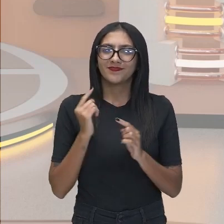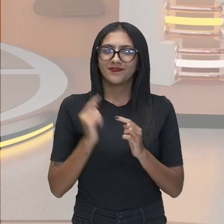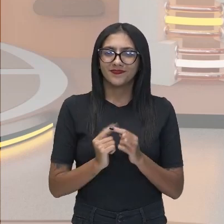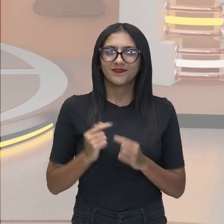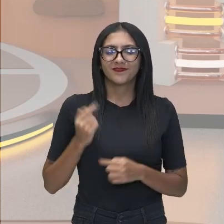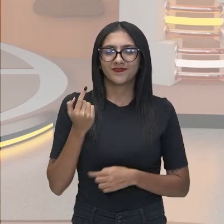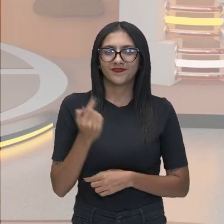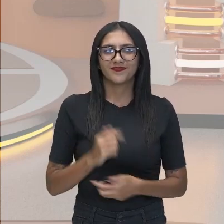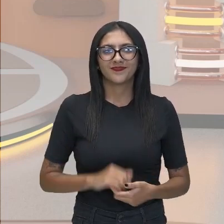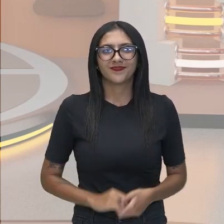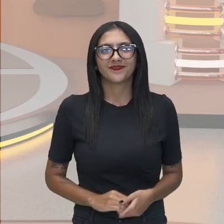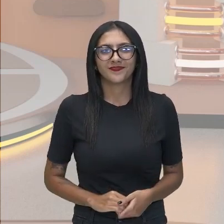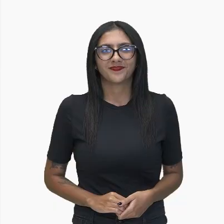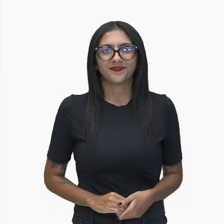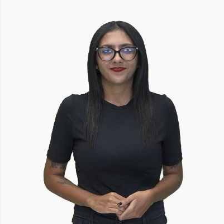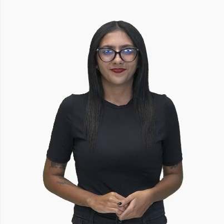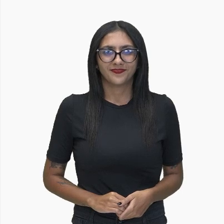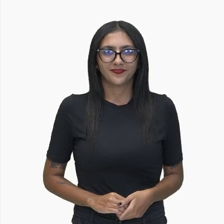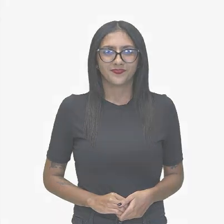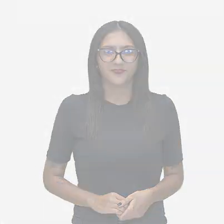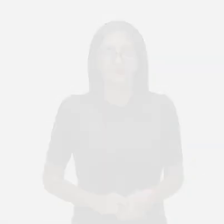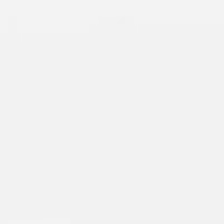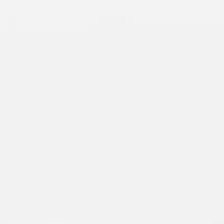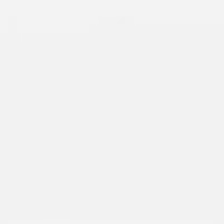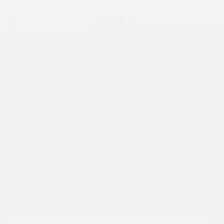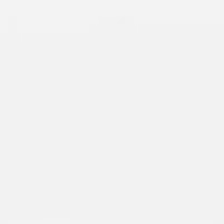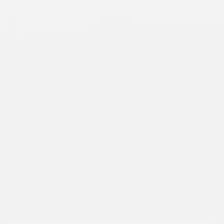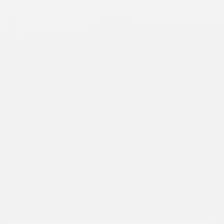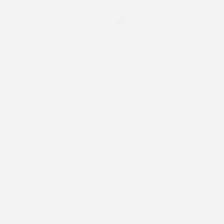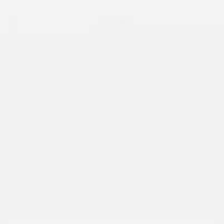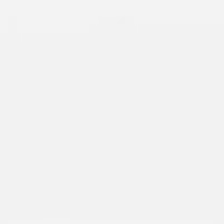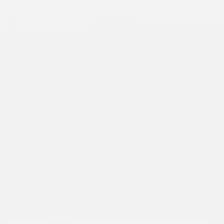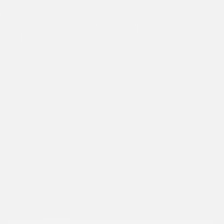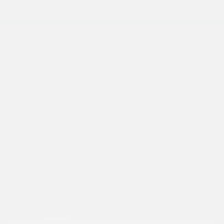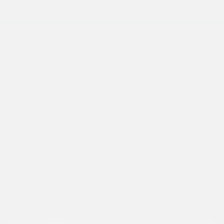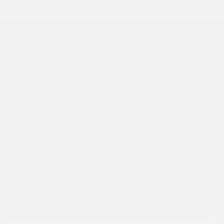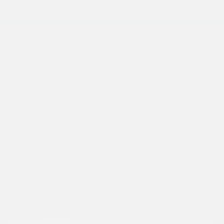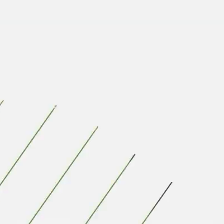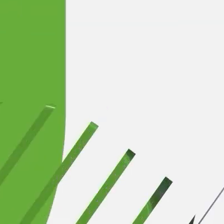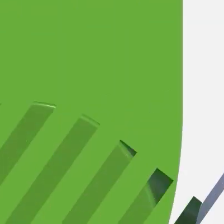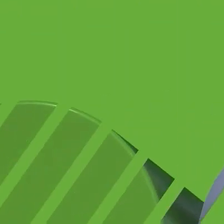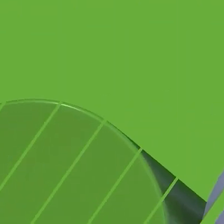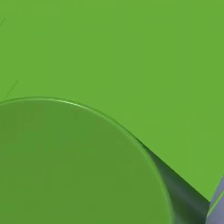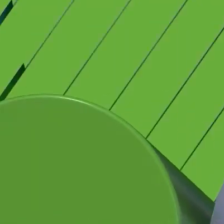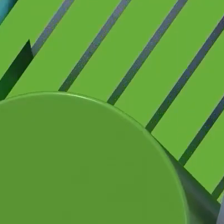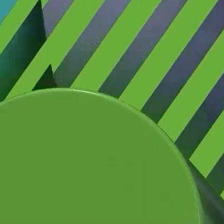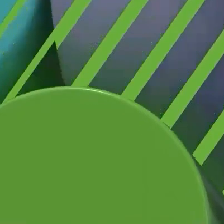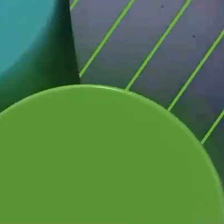brasileira. Até uma próxima!